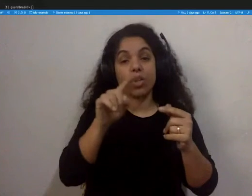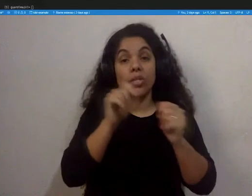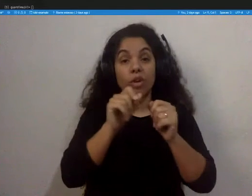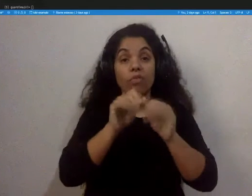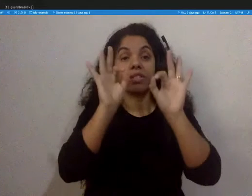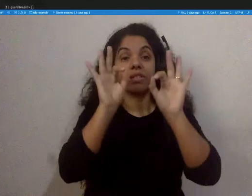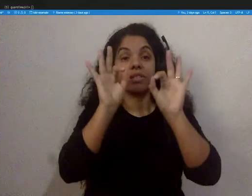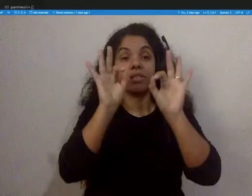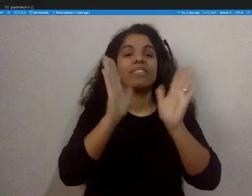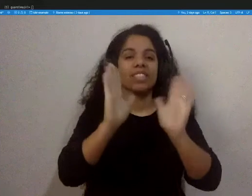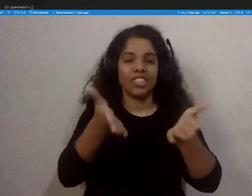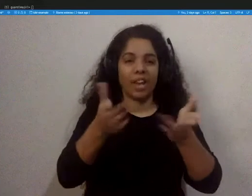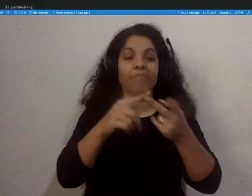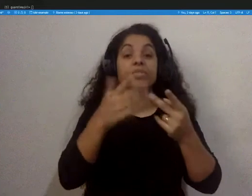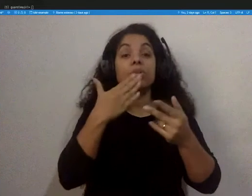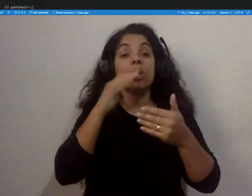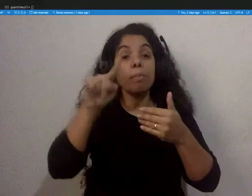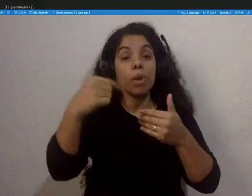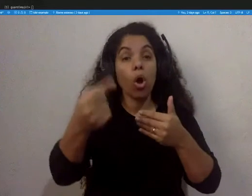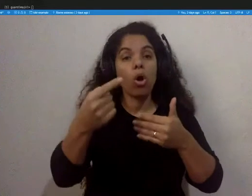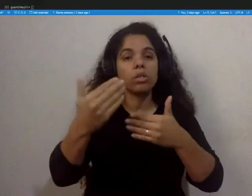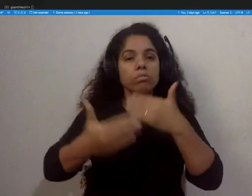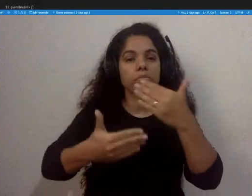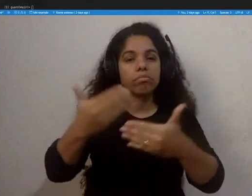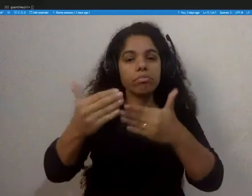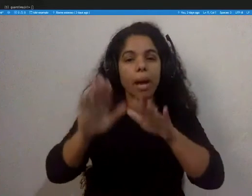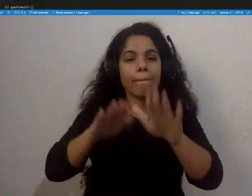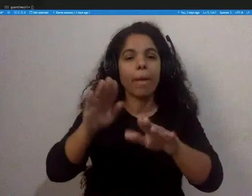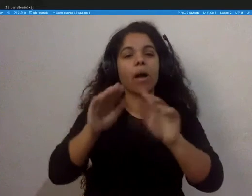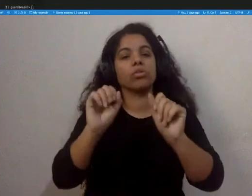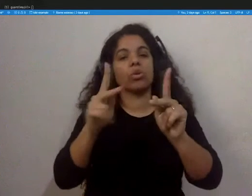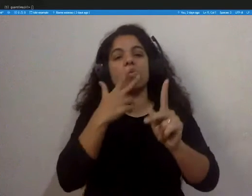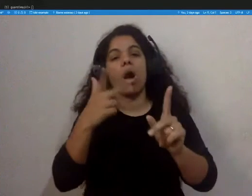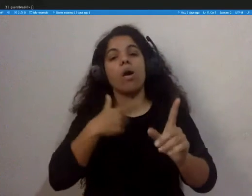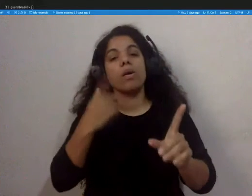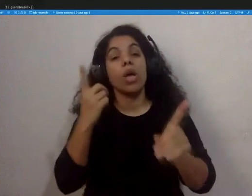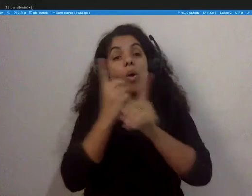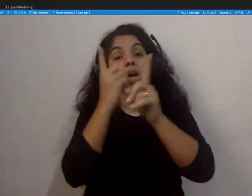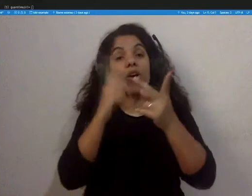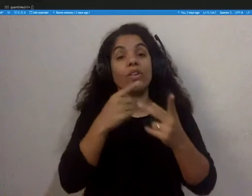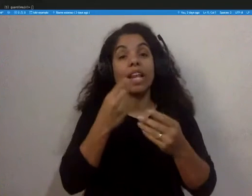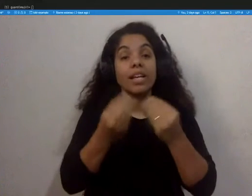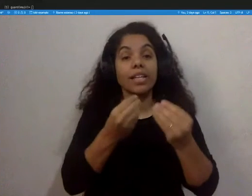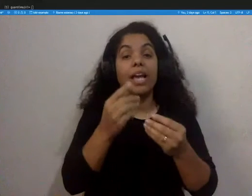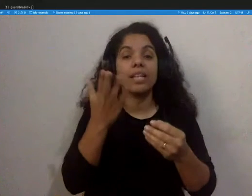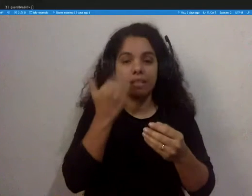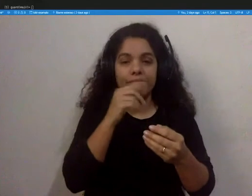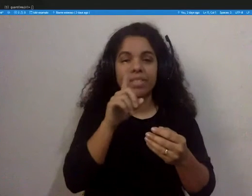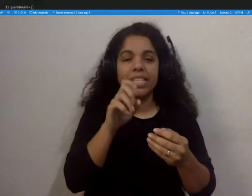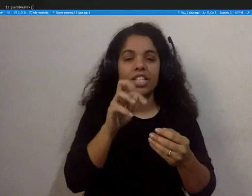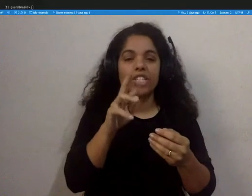estão corretas. Aí qual que é o próximo passo? Poxa, beleza, eu encontrei o destinatário. Agora